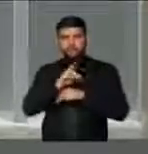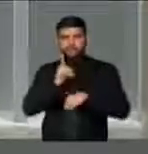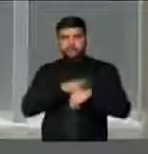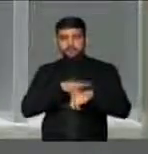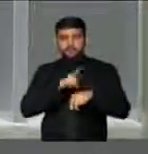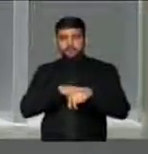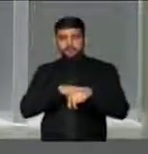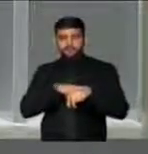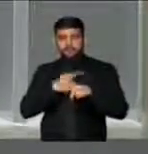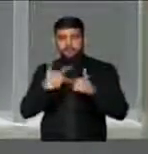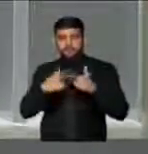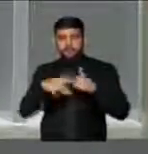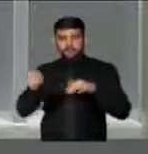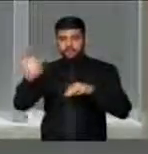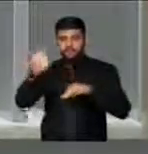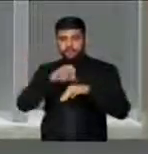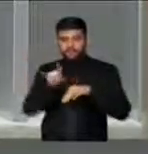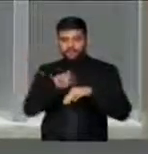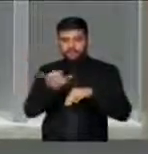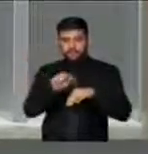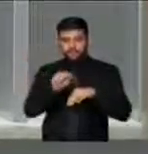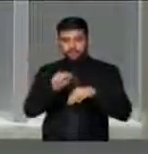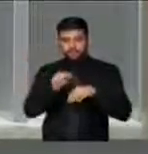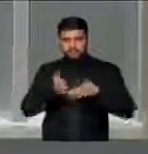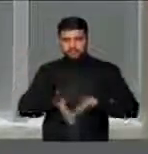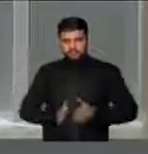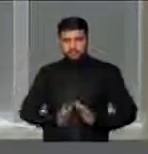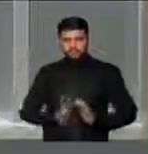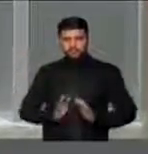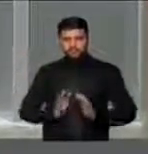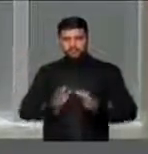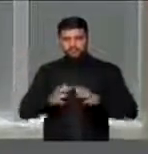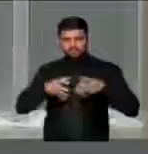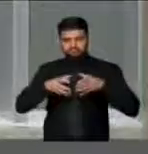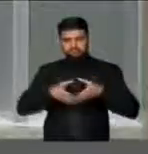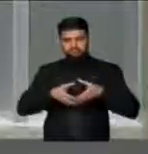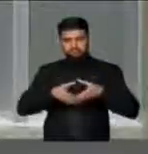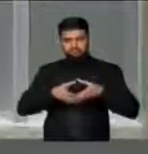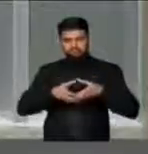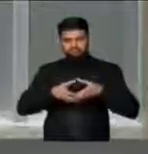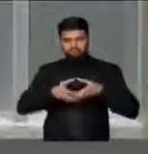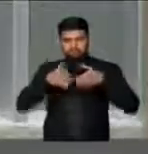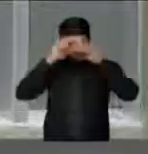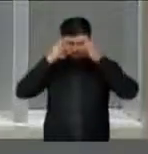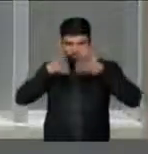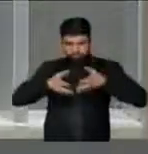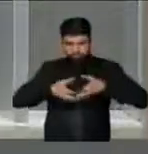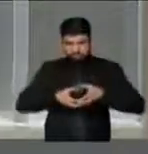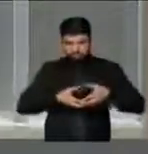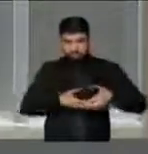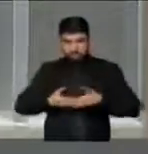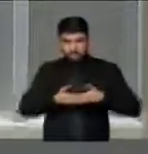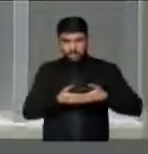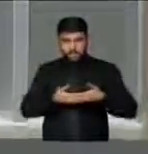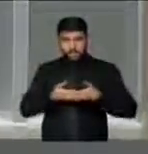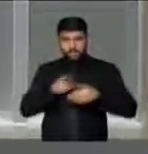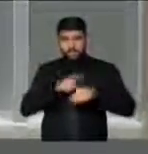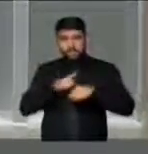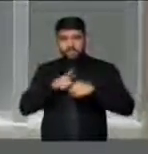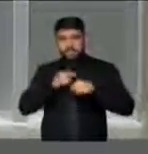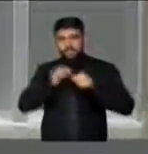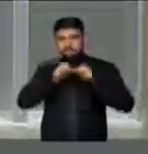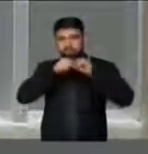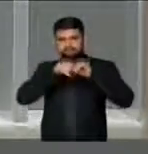de zika e síndrome da microcefalia, em tempos de rompimento da barragem